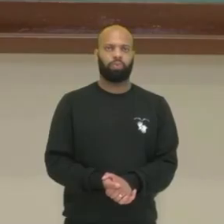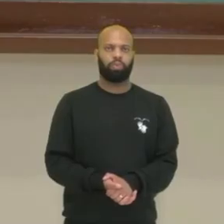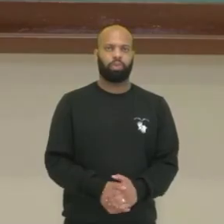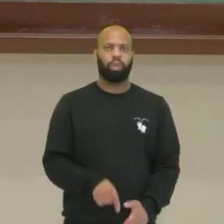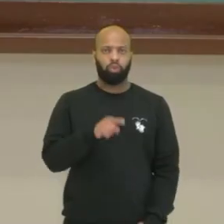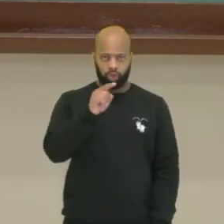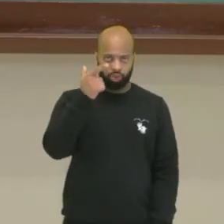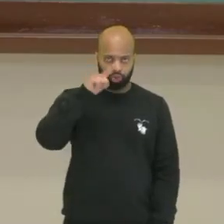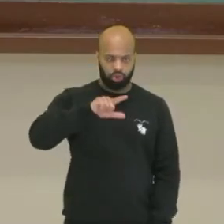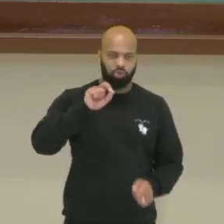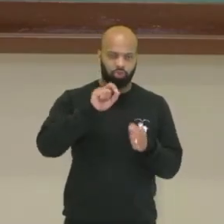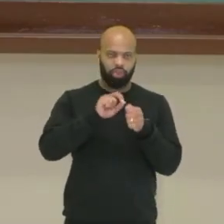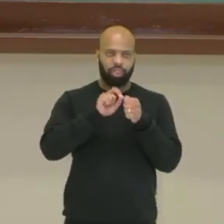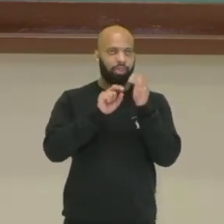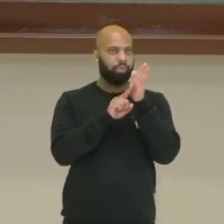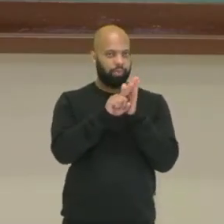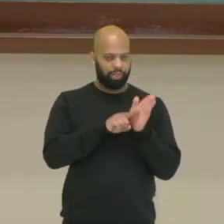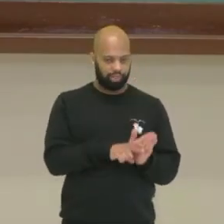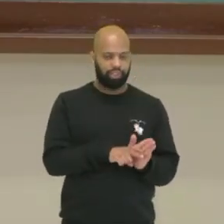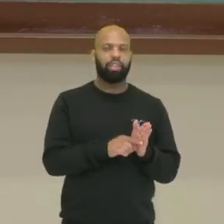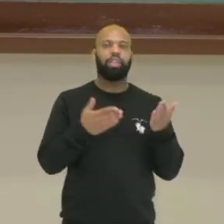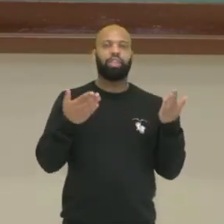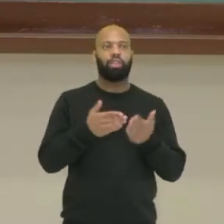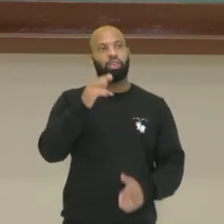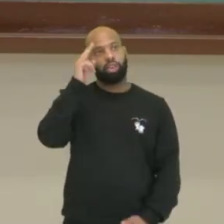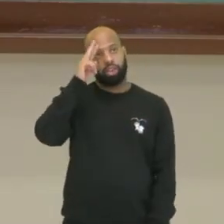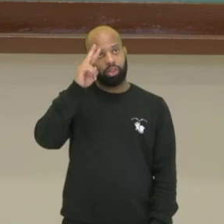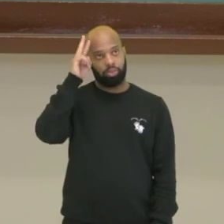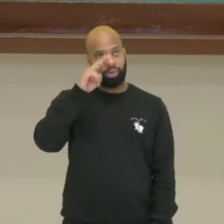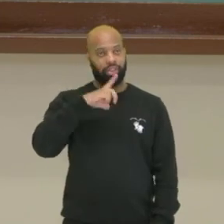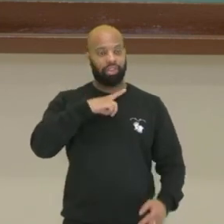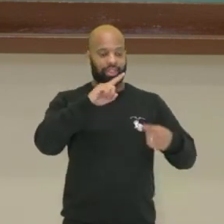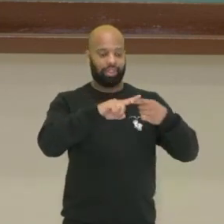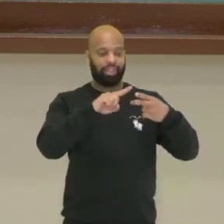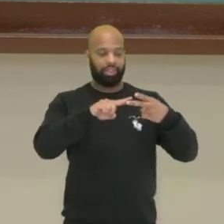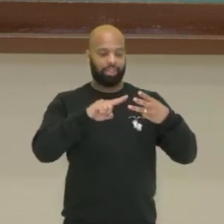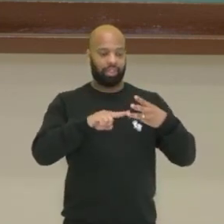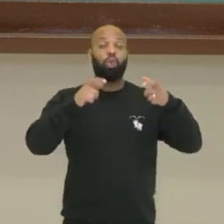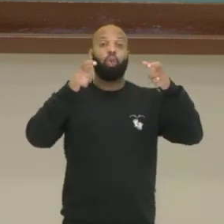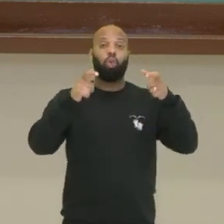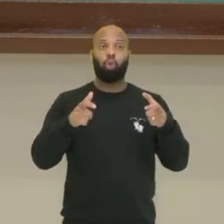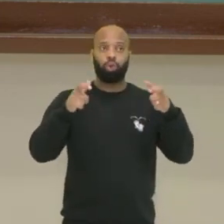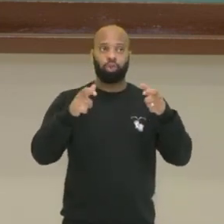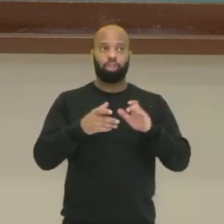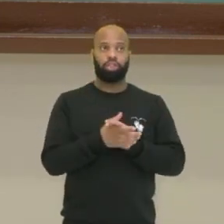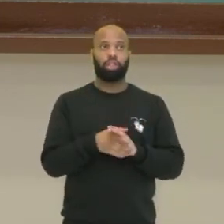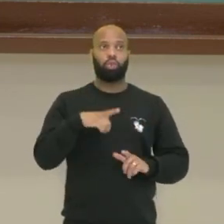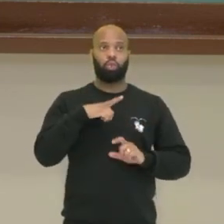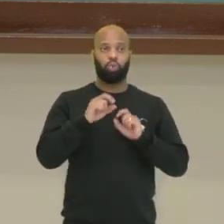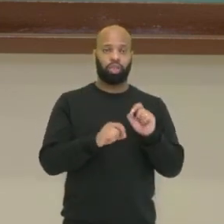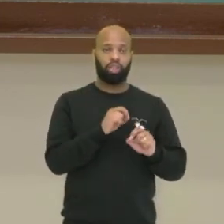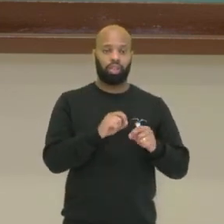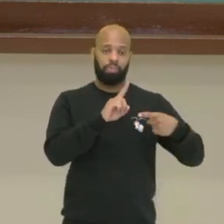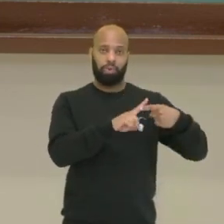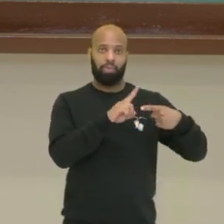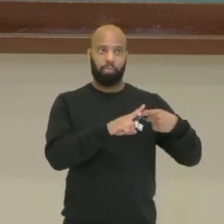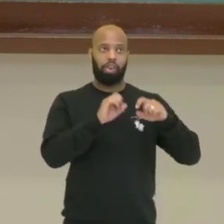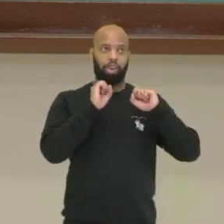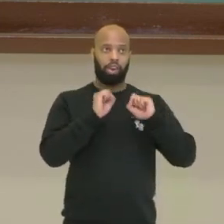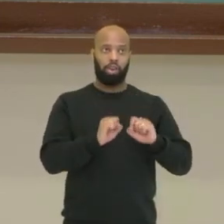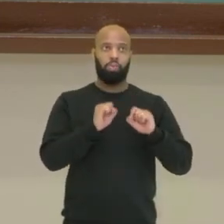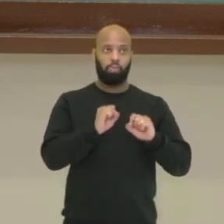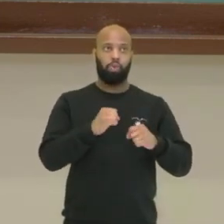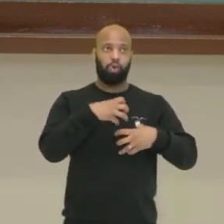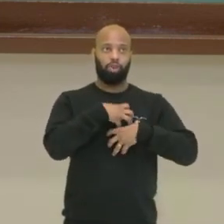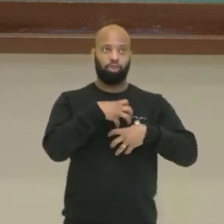Conseguiram realizar a pesquisa? Vamos relembrar lá as 3 regiões. Então, a espada, eu posso atingir o meu